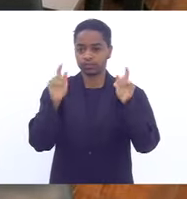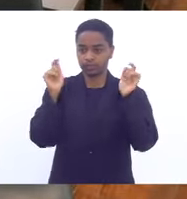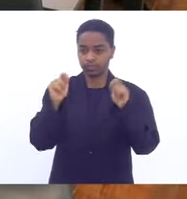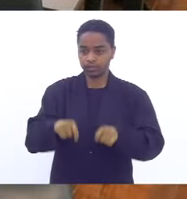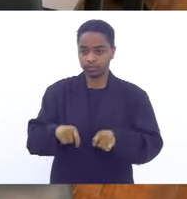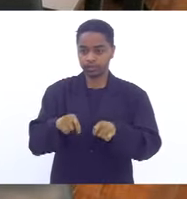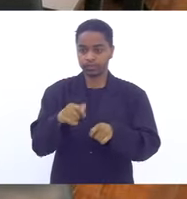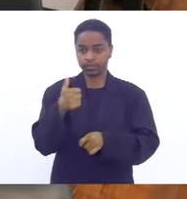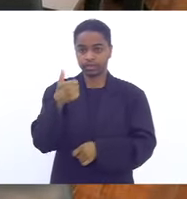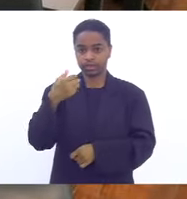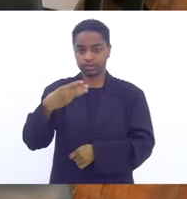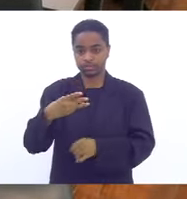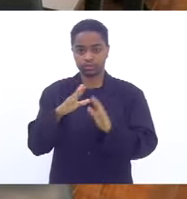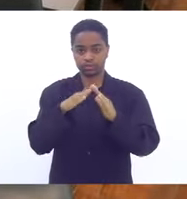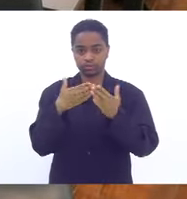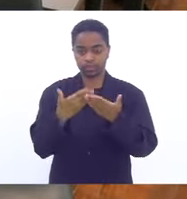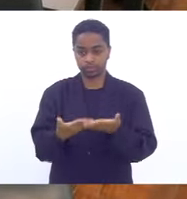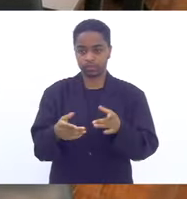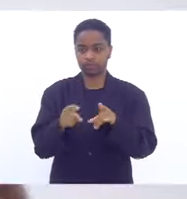em 13 escolas